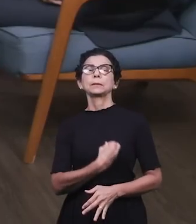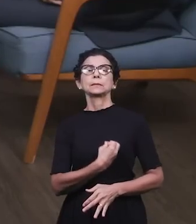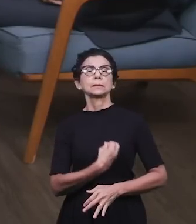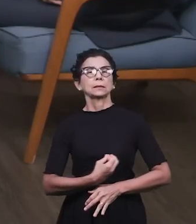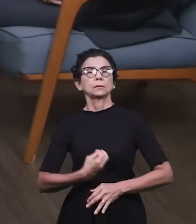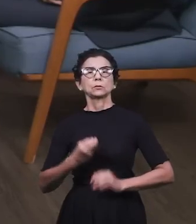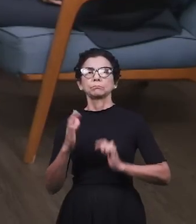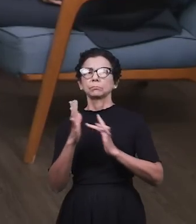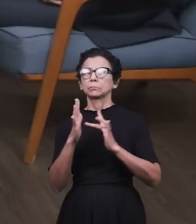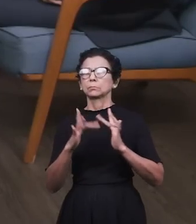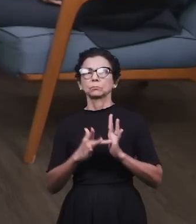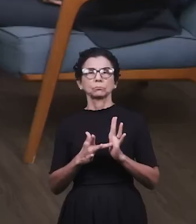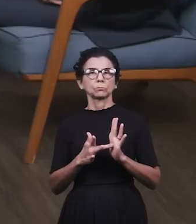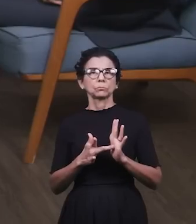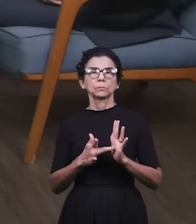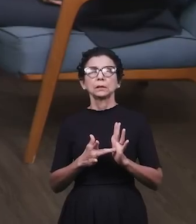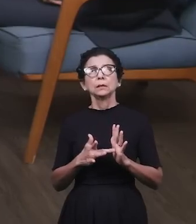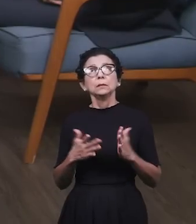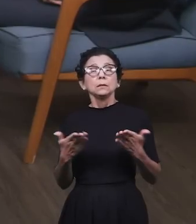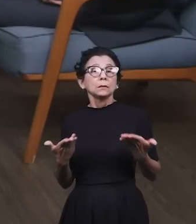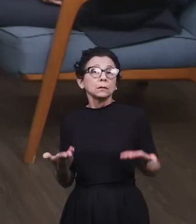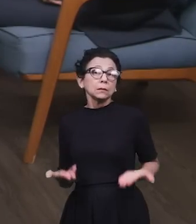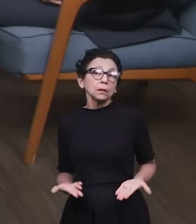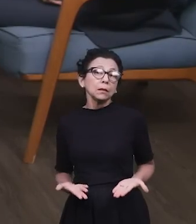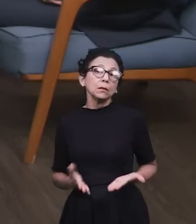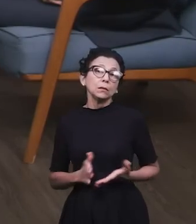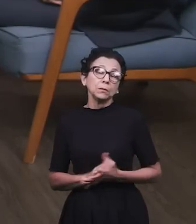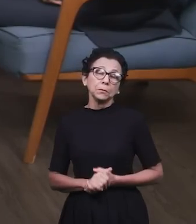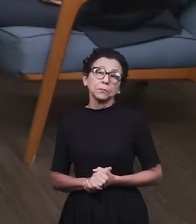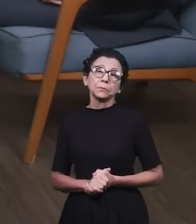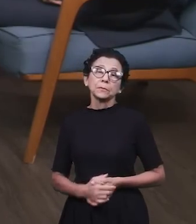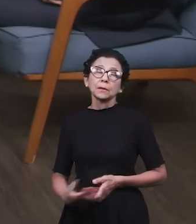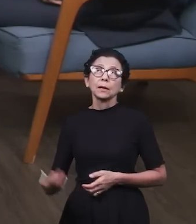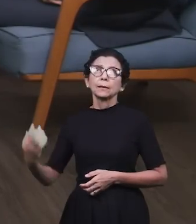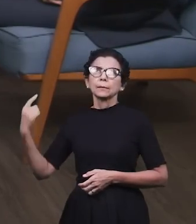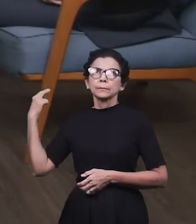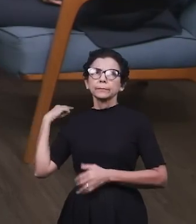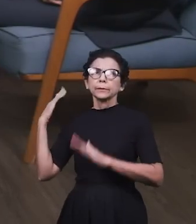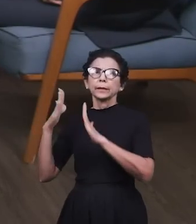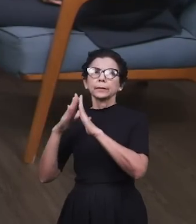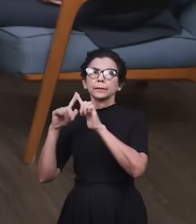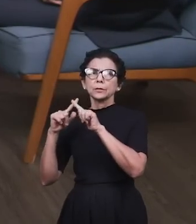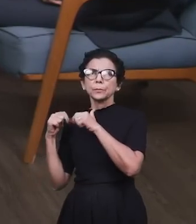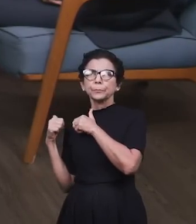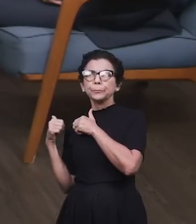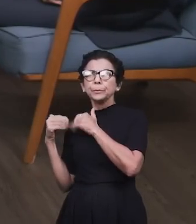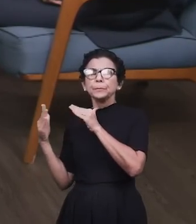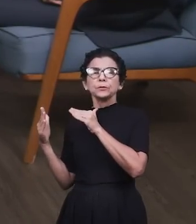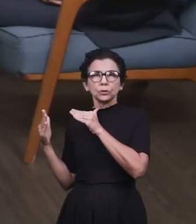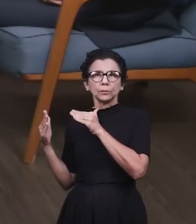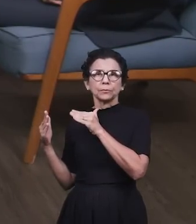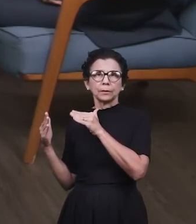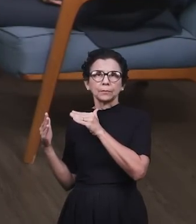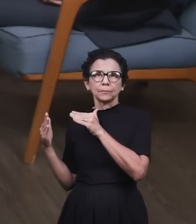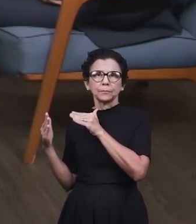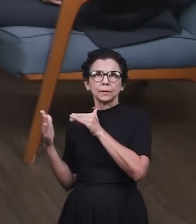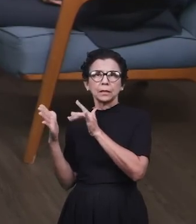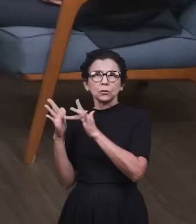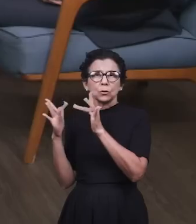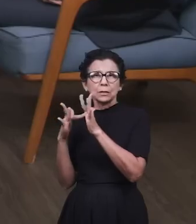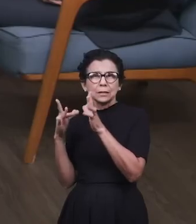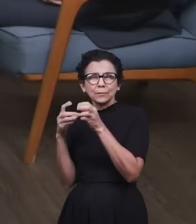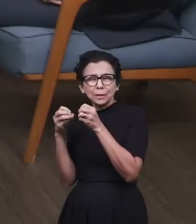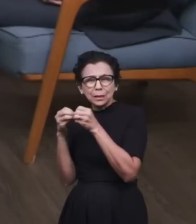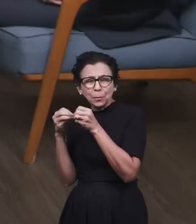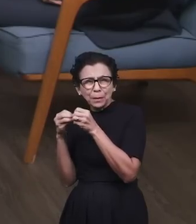esteve presente. Então você não pode dizer que o Senhor na igreja primitiva estava tão perto do seu povo e que hoje